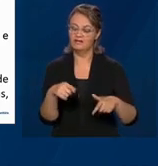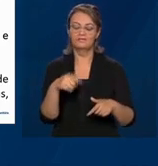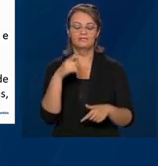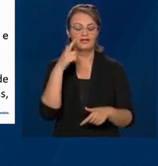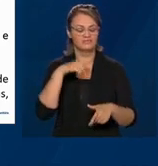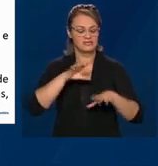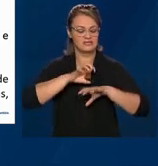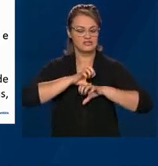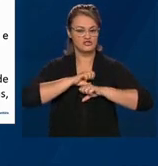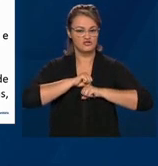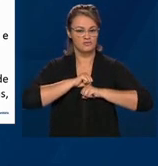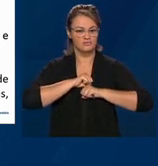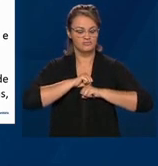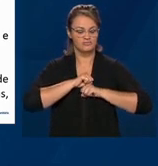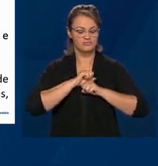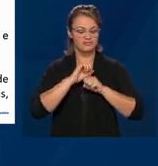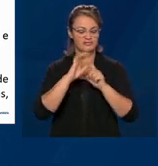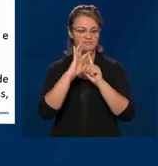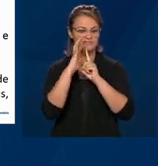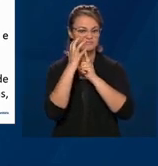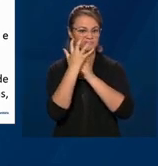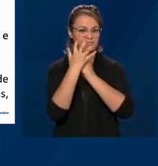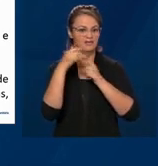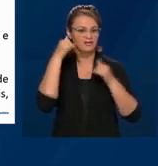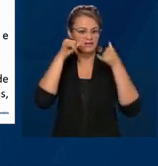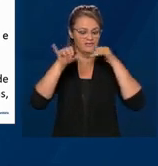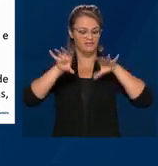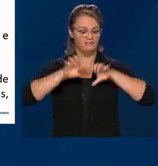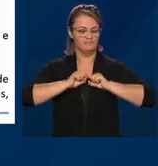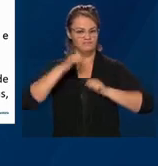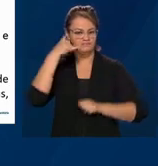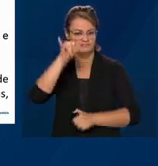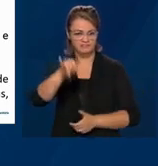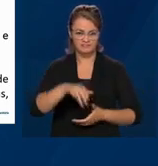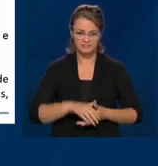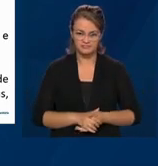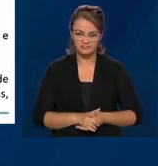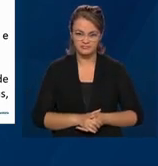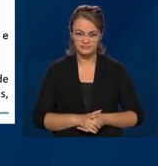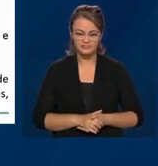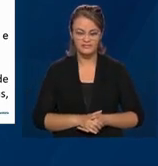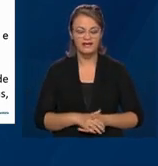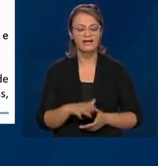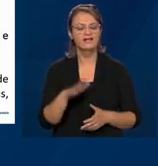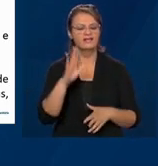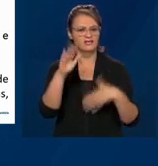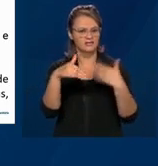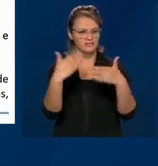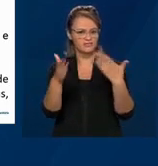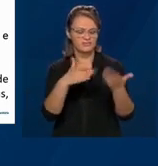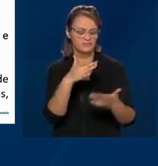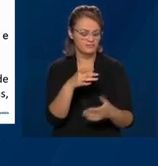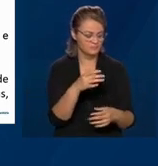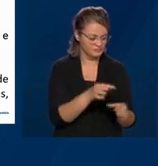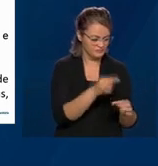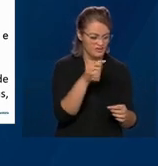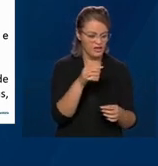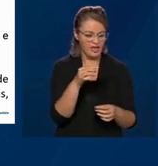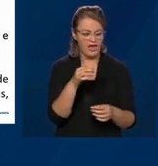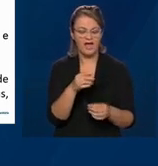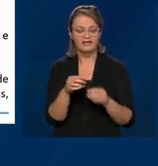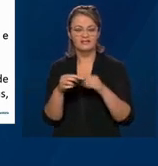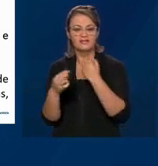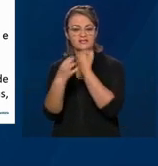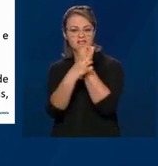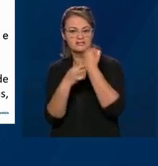anticorpos neutralizantes que vão impedir a contaminação. A partir disso, então, é gerado um banco de células